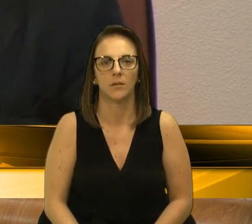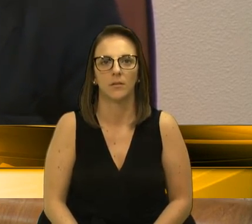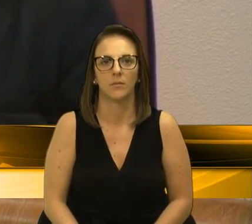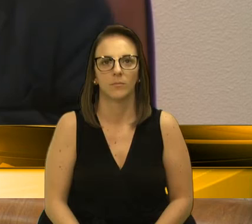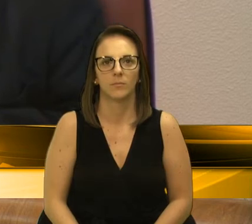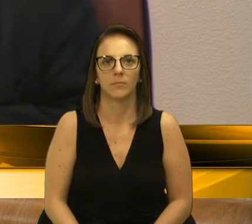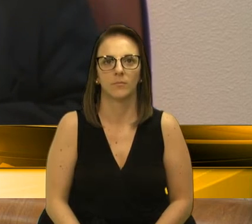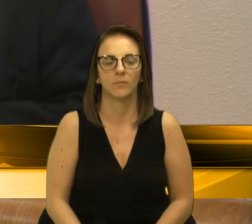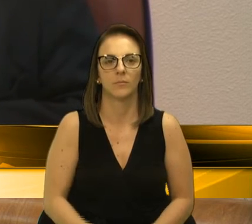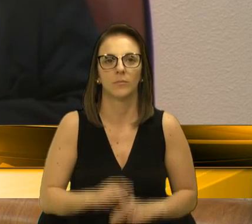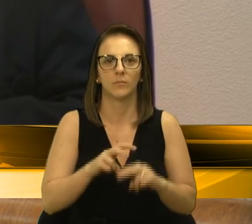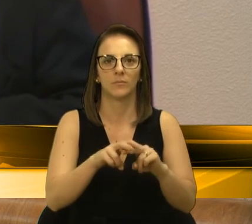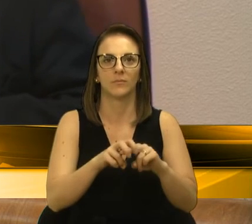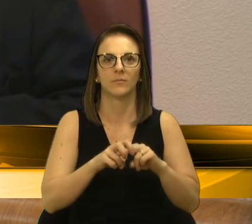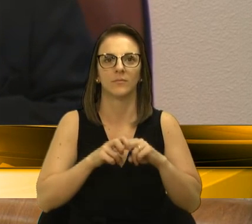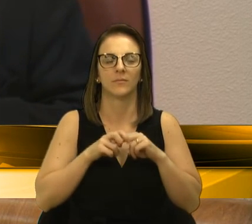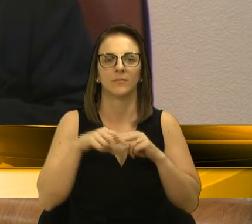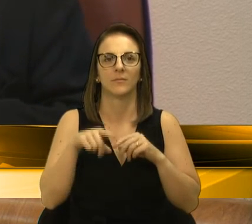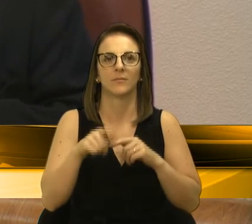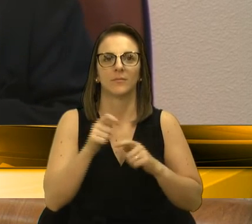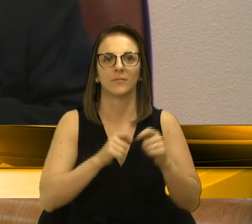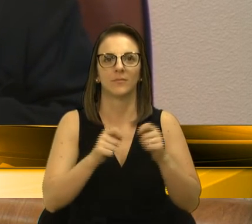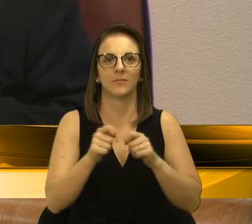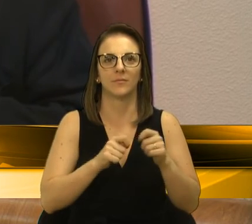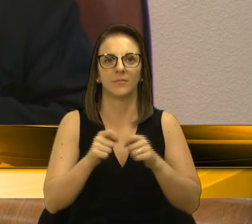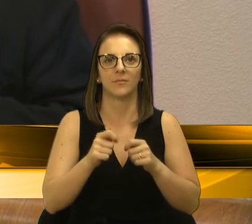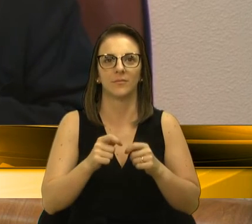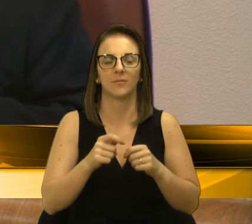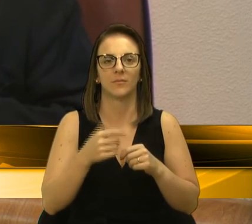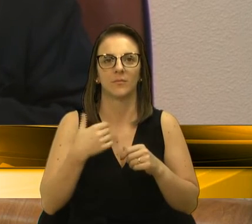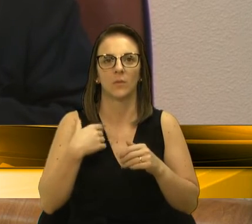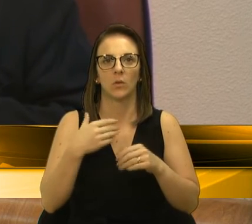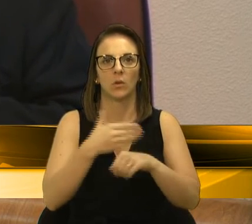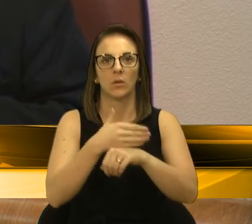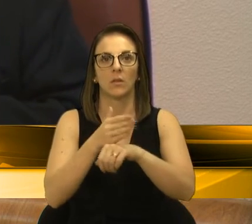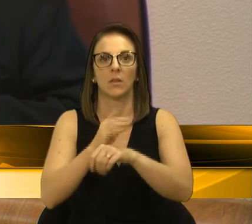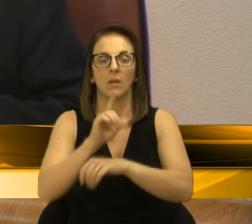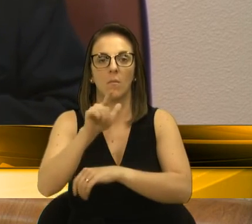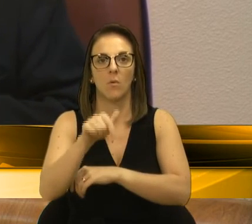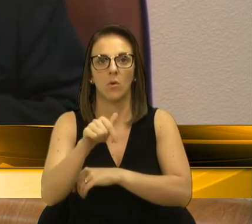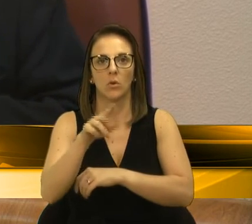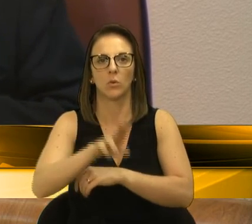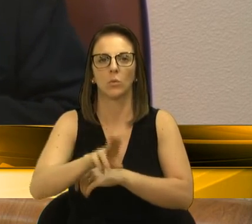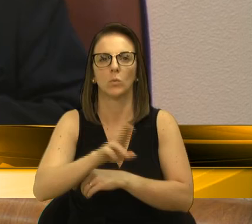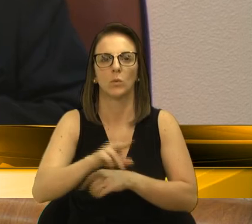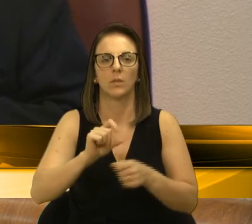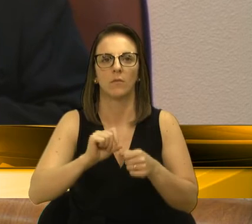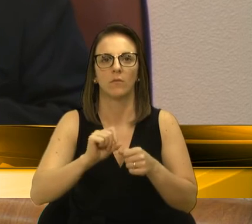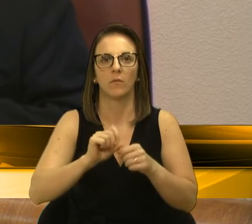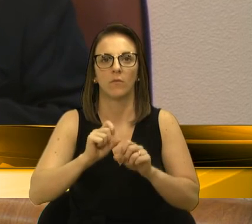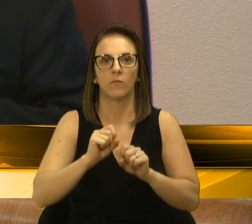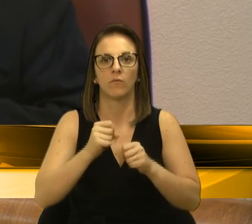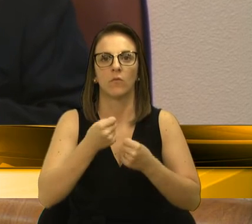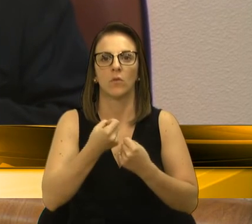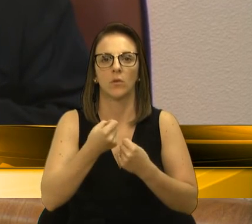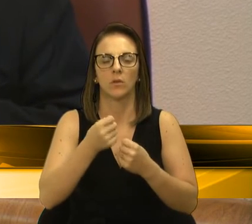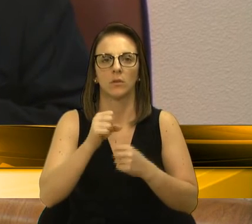Com esse importante mecanismo de controle, que mais tarde foi utilizado com a intenção de fortalecer o Sistema Único de Saúde,